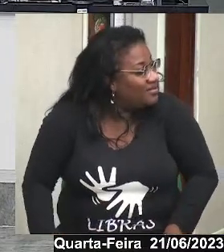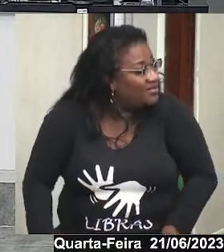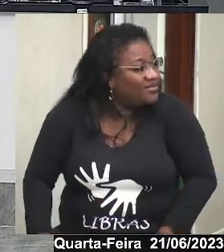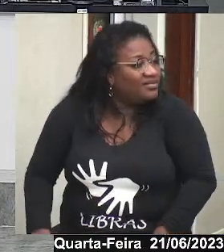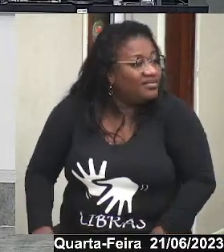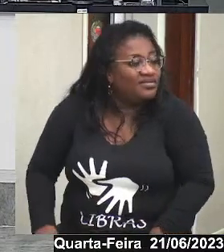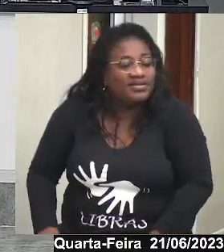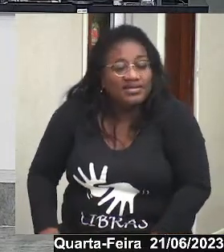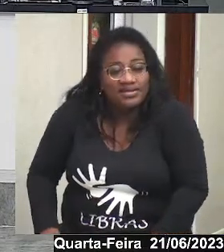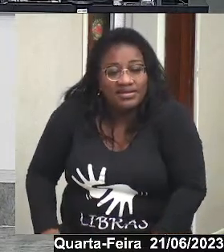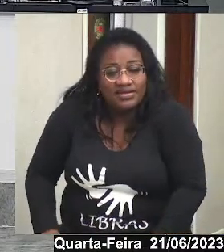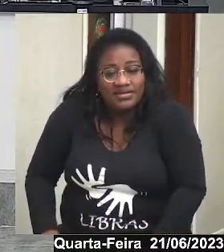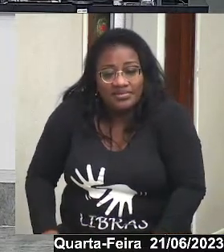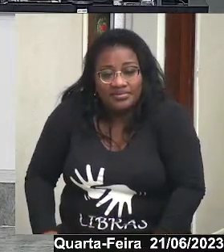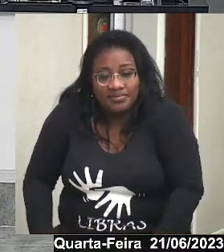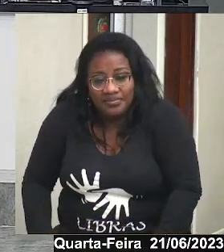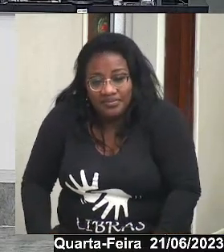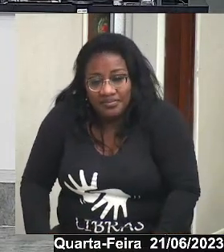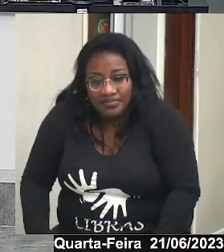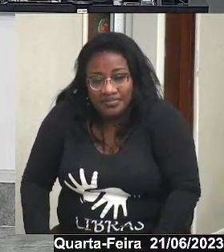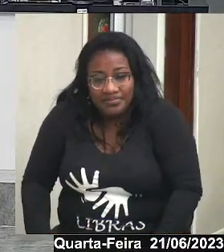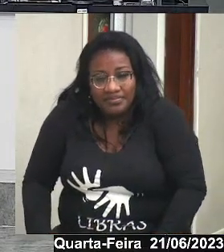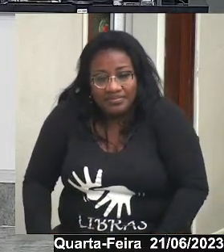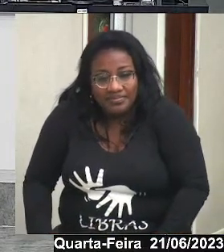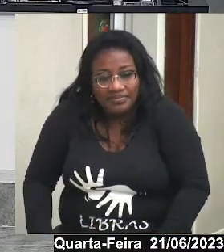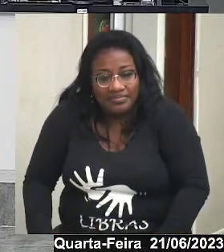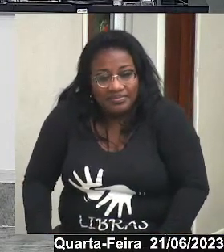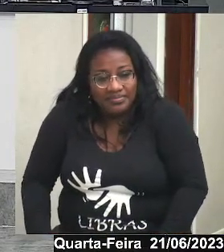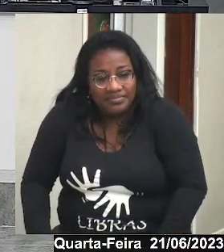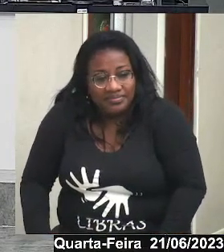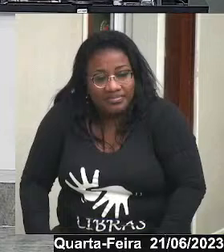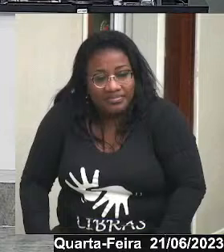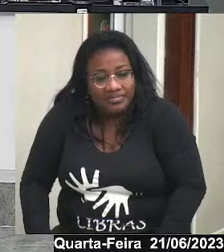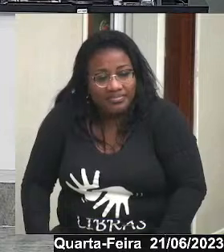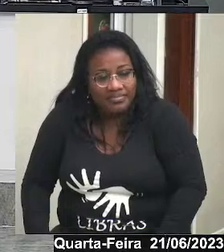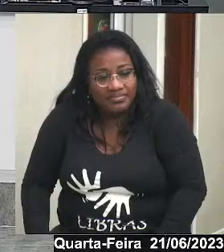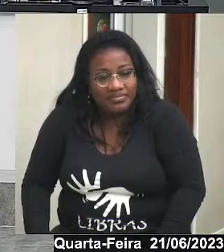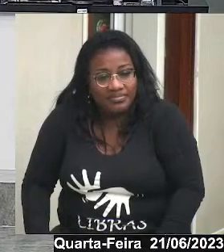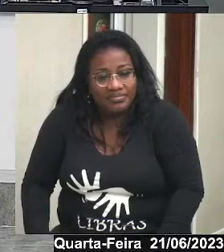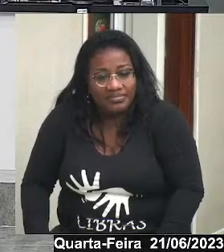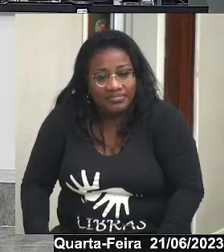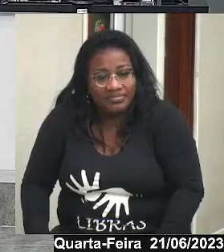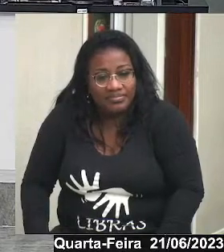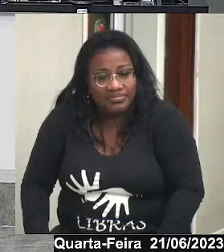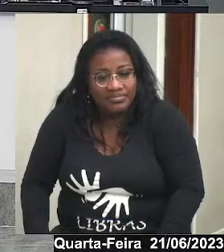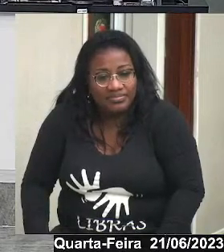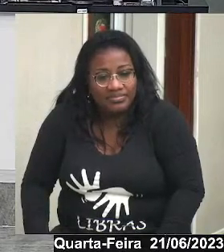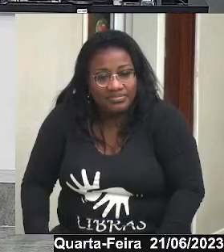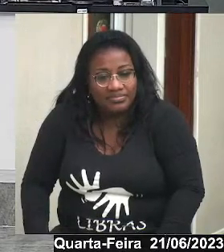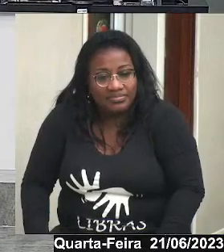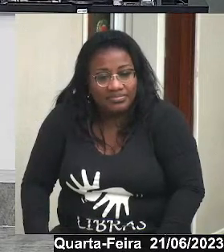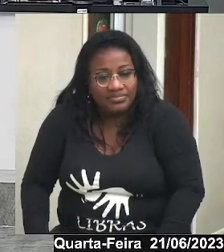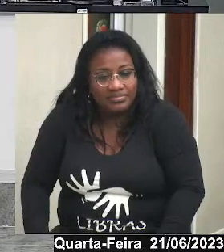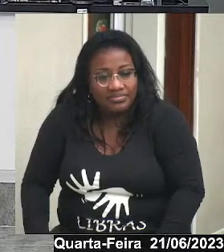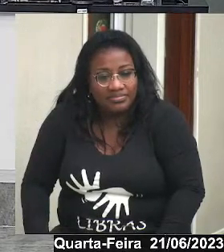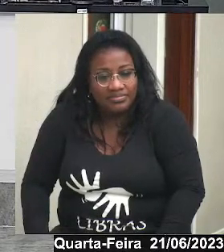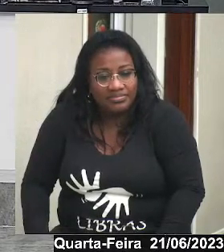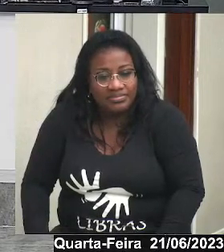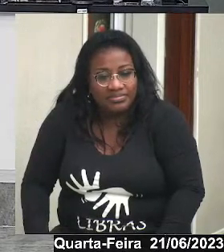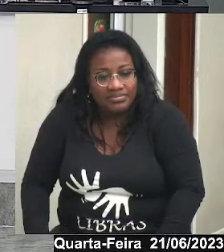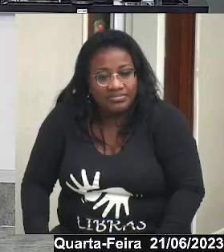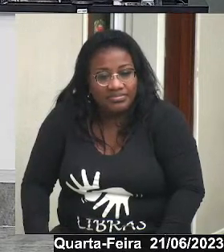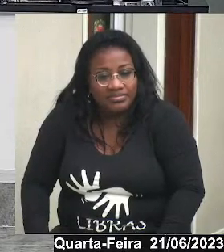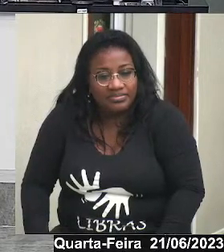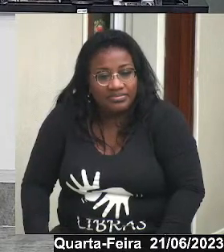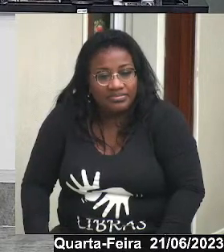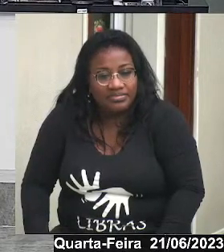mas aqui nós não vivemos de achismo, aqui é uma casa de lei, aqui não é a sua casa. Mas o senhor tem aqui, alguma... por exemplo, para se inscrever tem